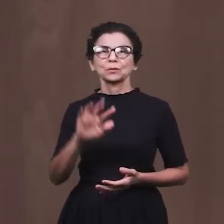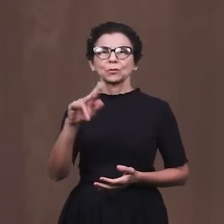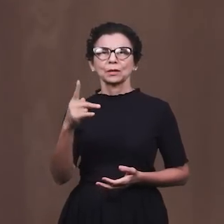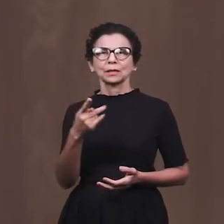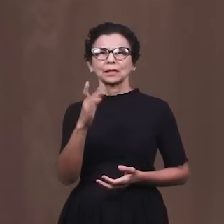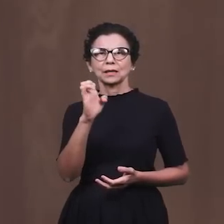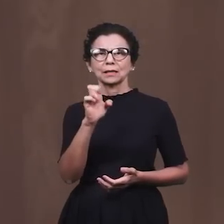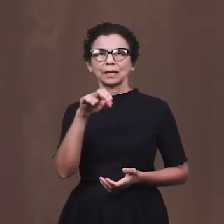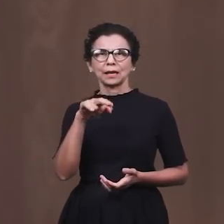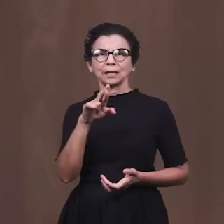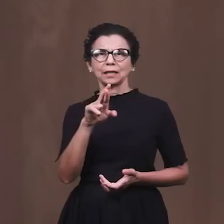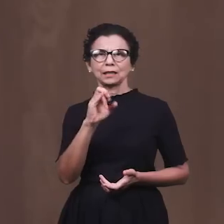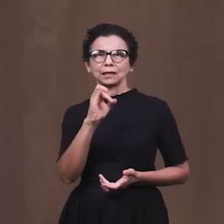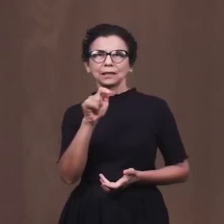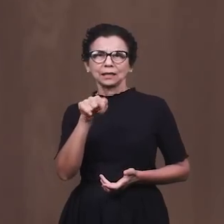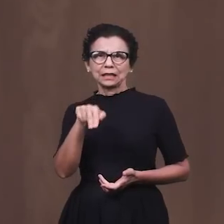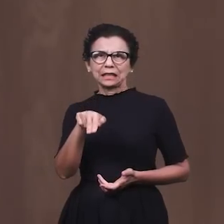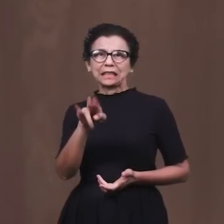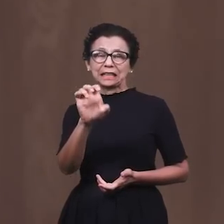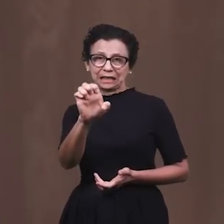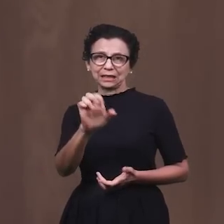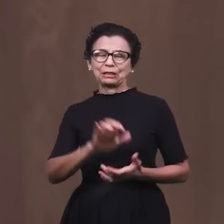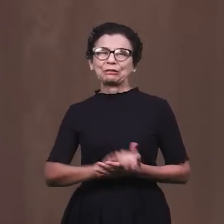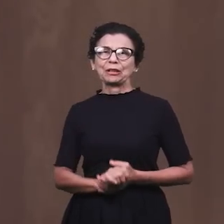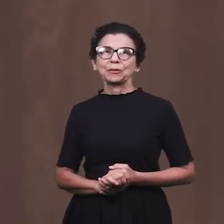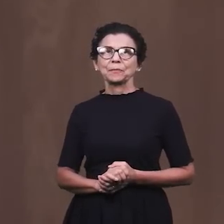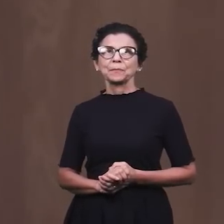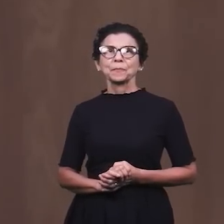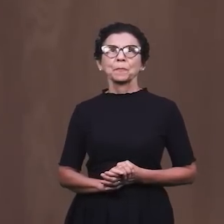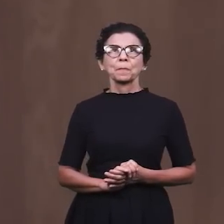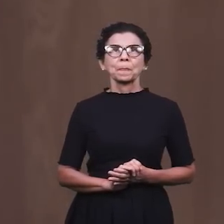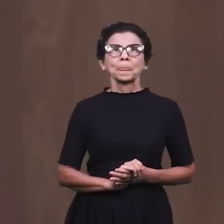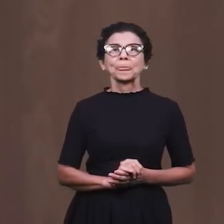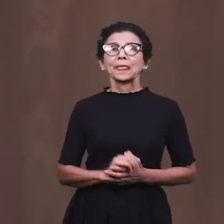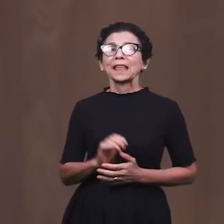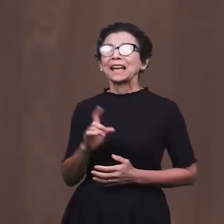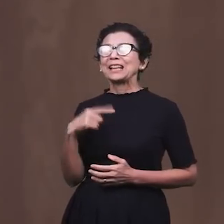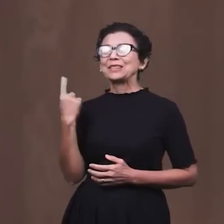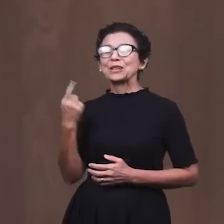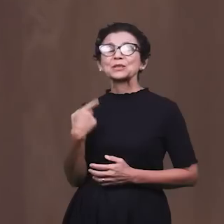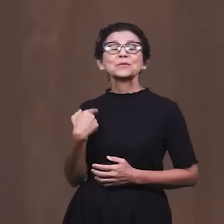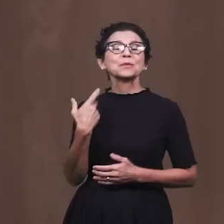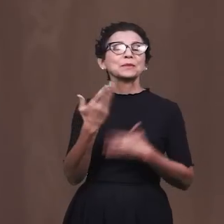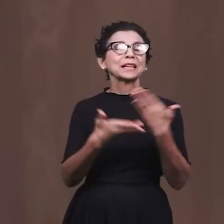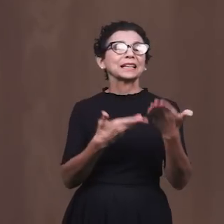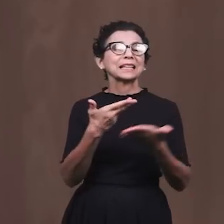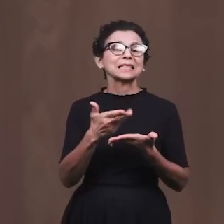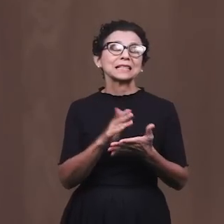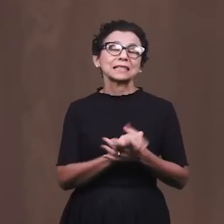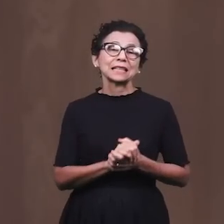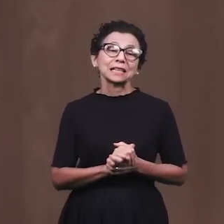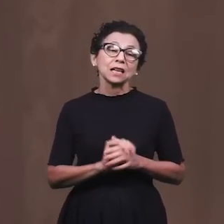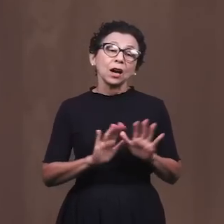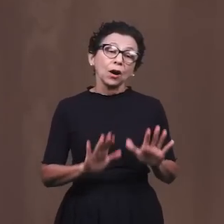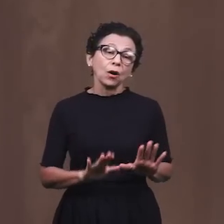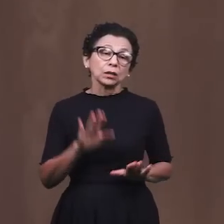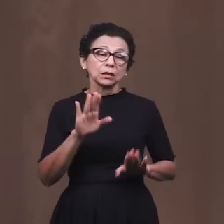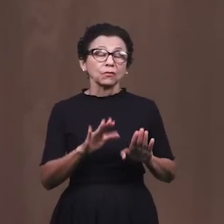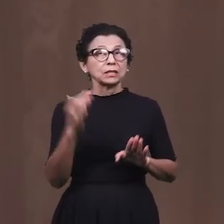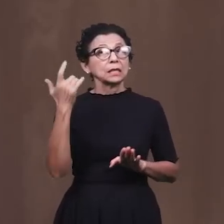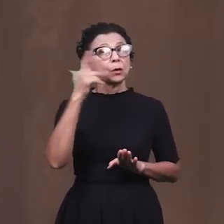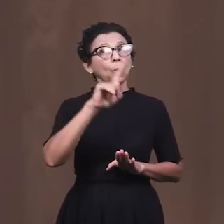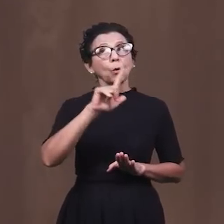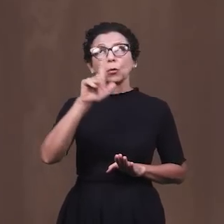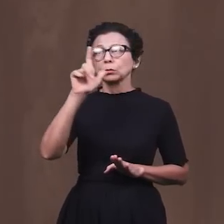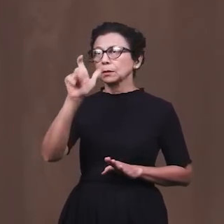lá, e ele ainda disse o seguinte, o Henrique falou assim depois no atendimento, pode ser até que haja outro Henrique por aqui, mas